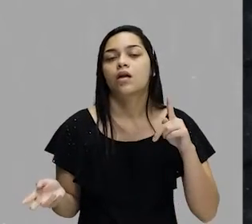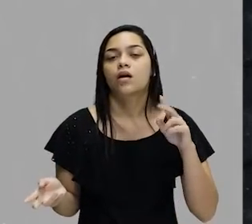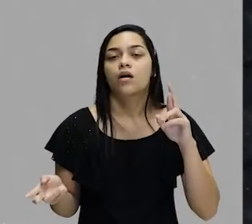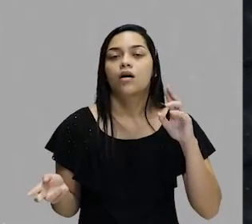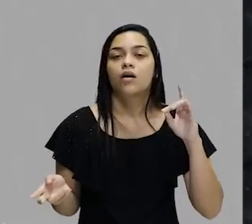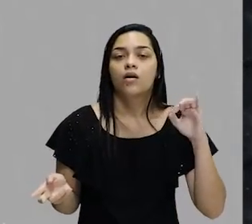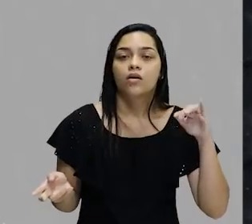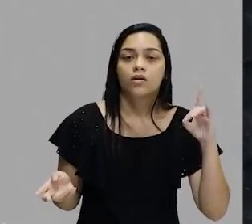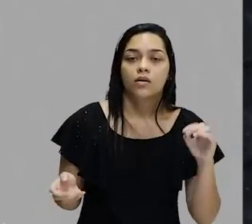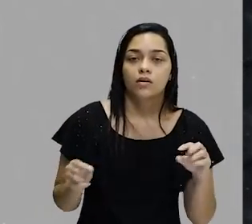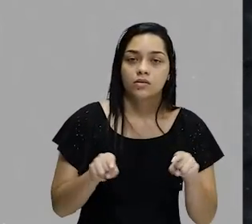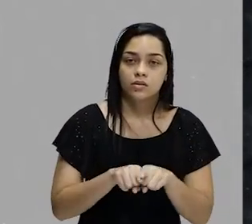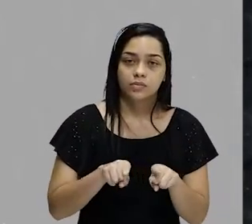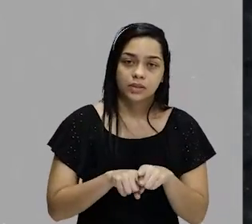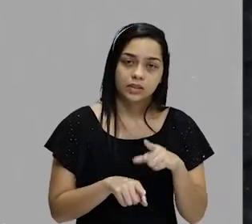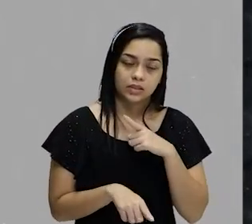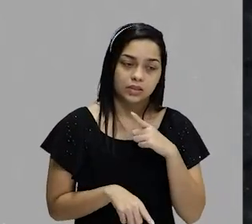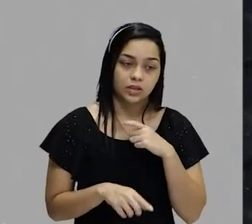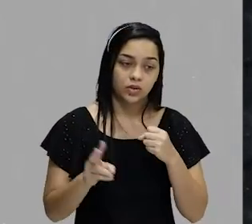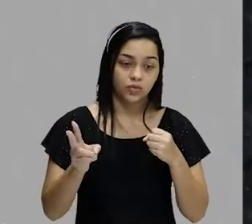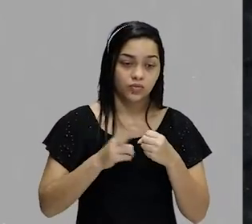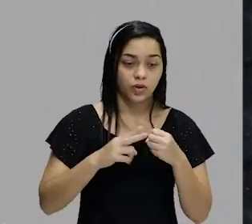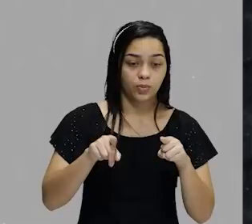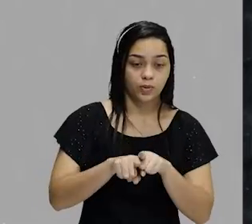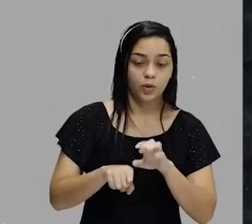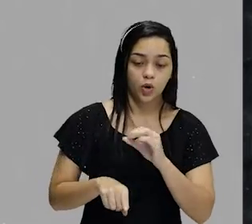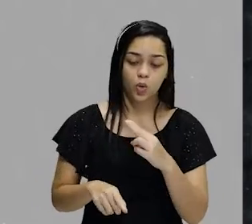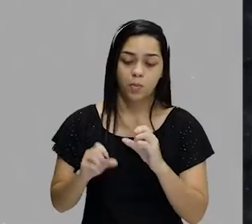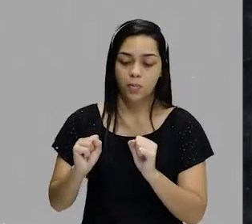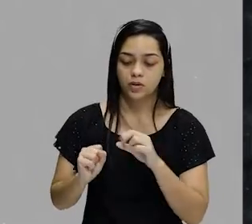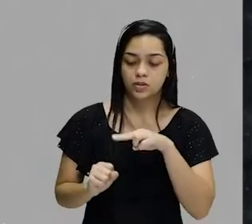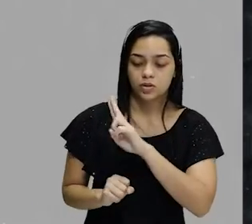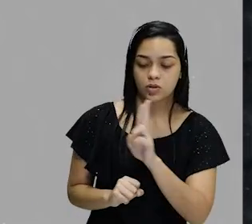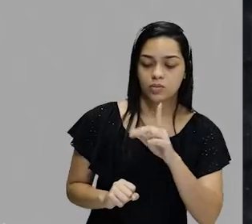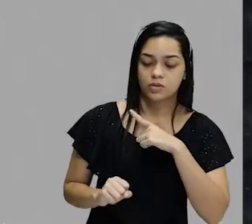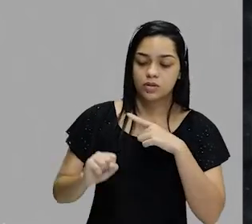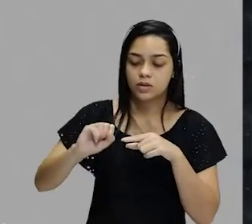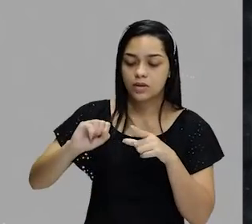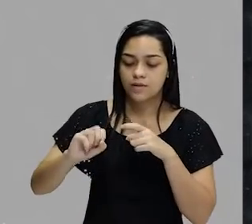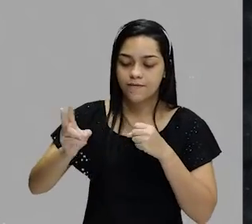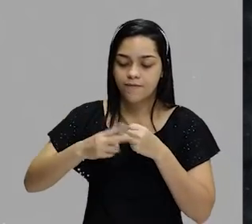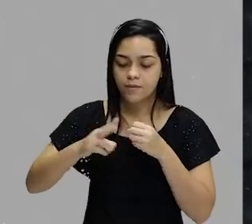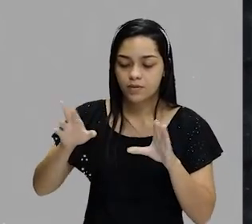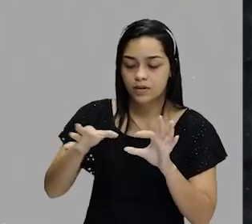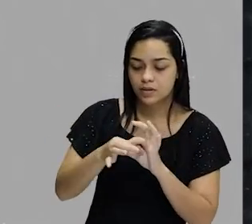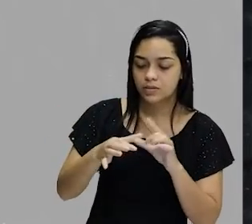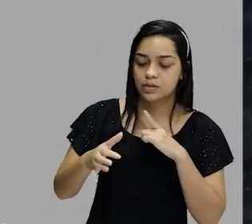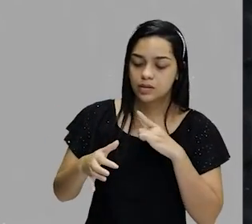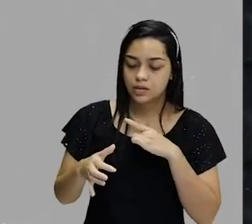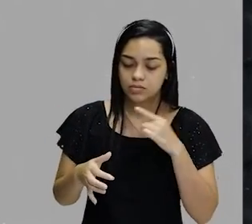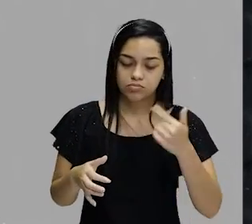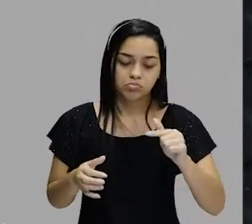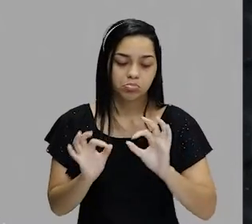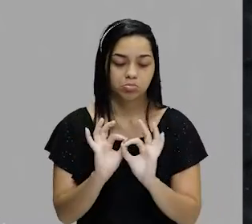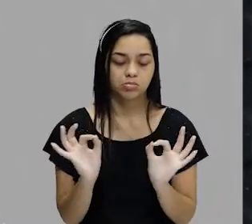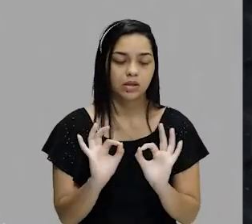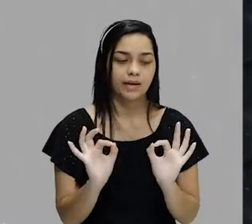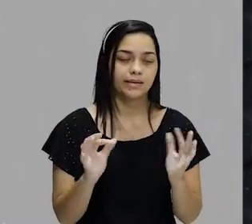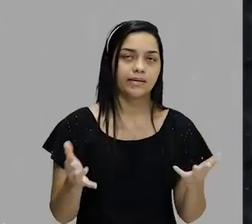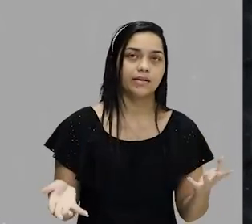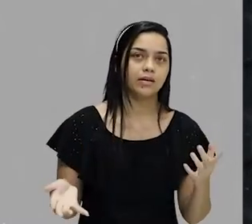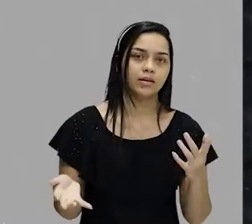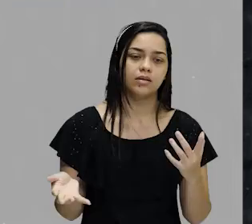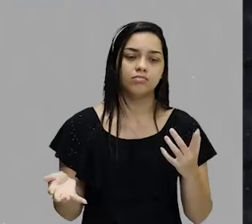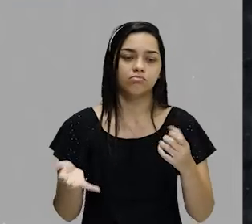ser verbal, quando eu tenho verbos significativos, ou ele pode ser nominal, quando eu tenho verbo de ligação, aquele verbo que não tem nenhuma, não